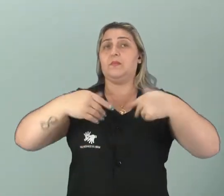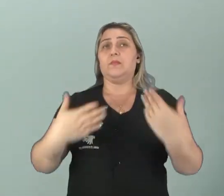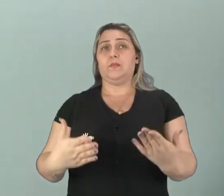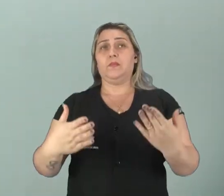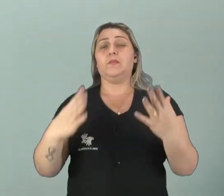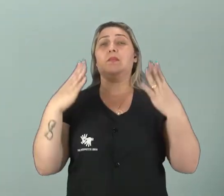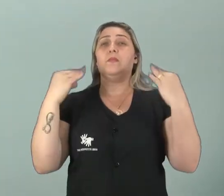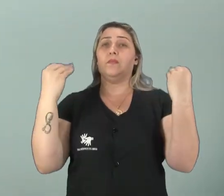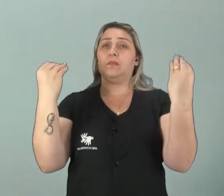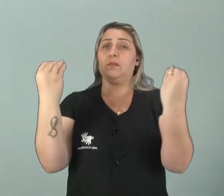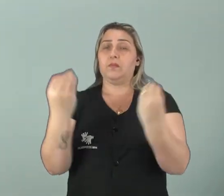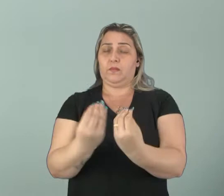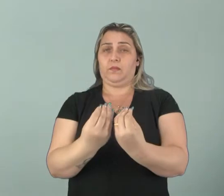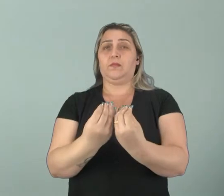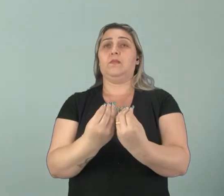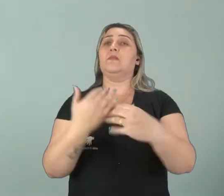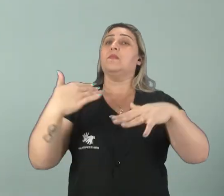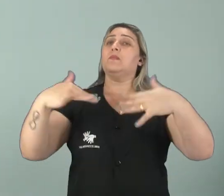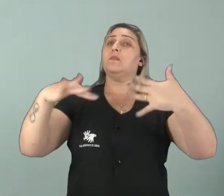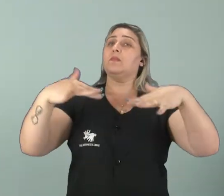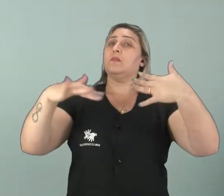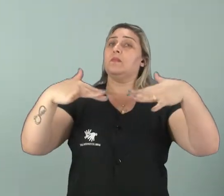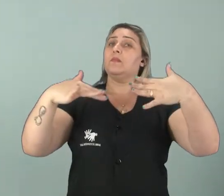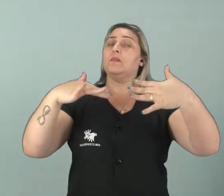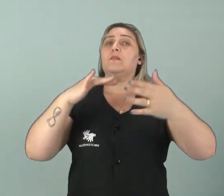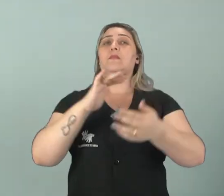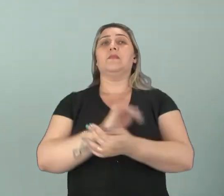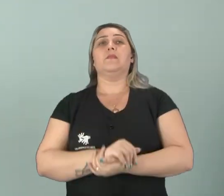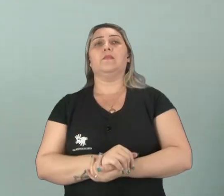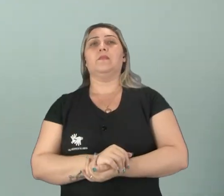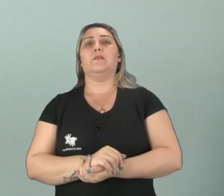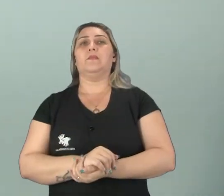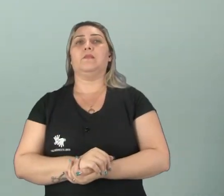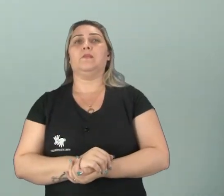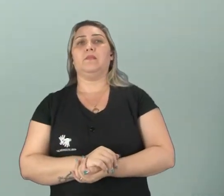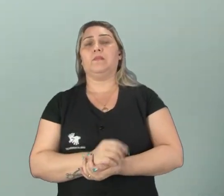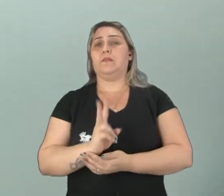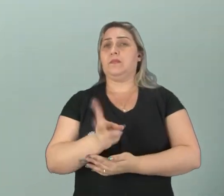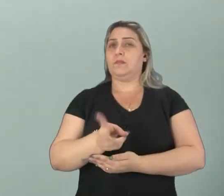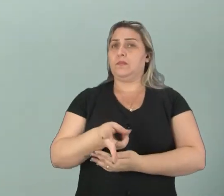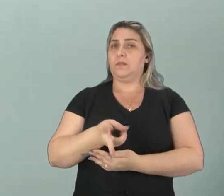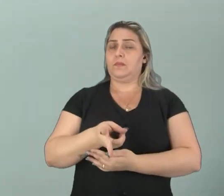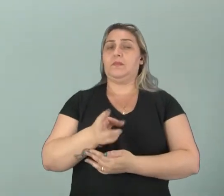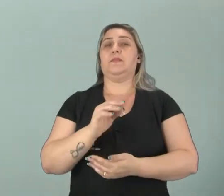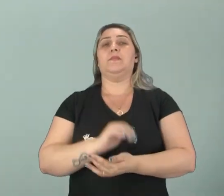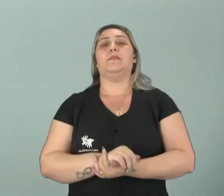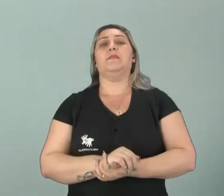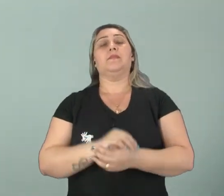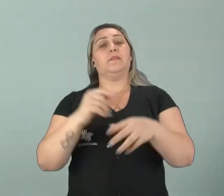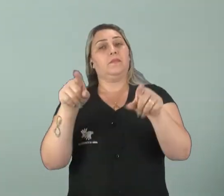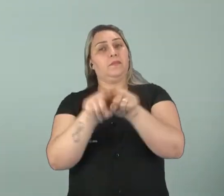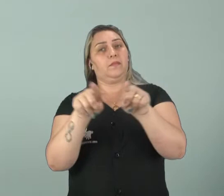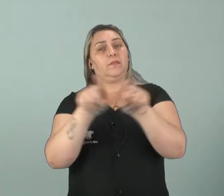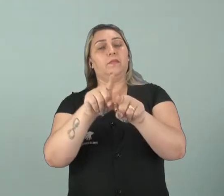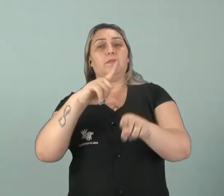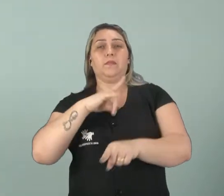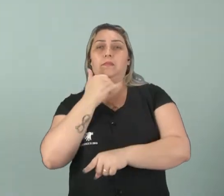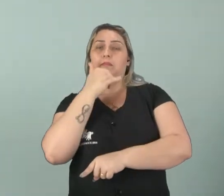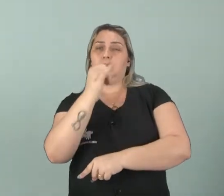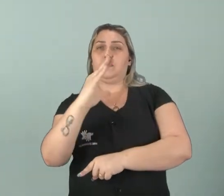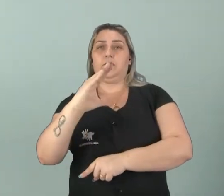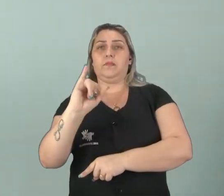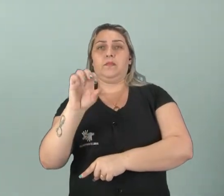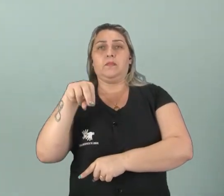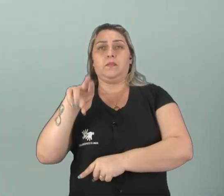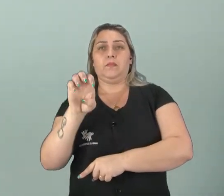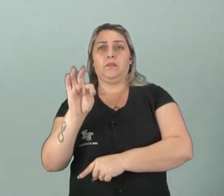essas partículas realmente elas estão se movimentando, vibrando ali constantemente, então elas também têm energia cinética,